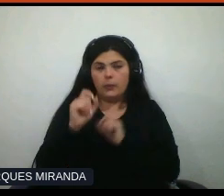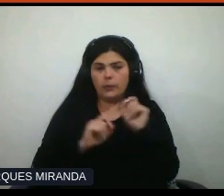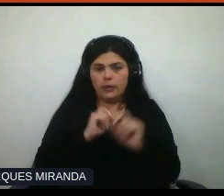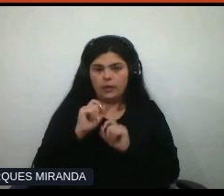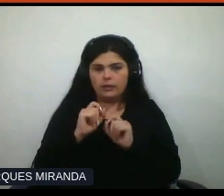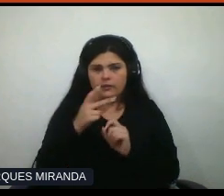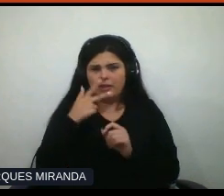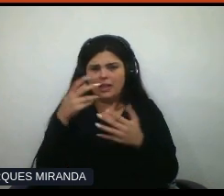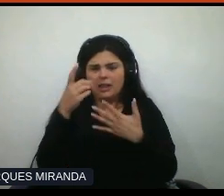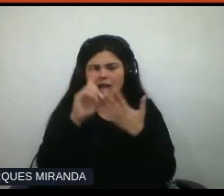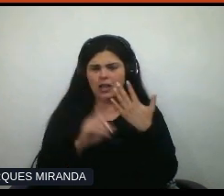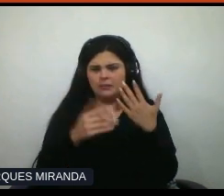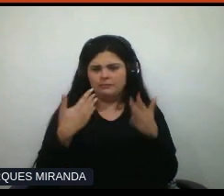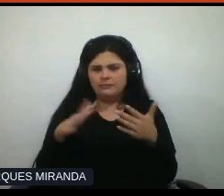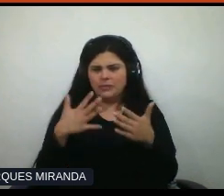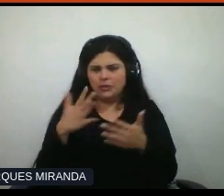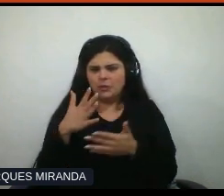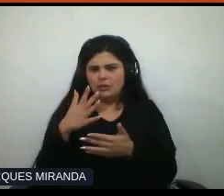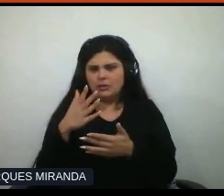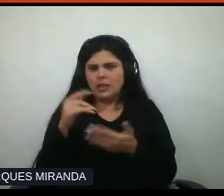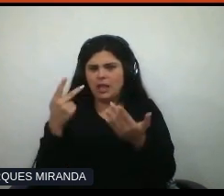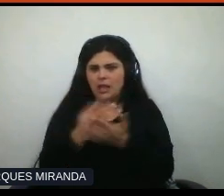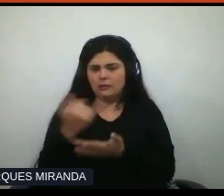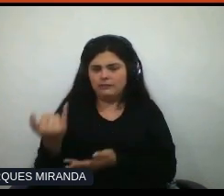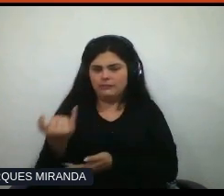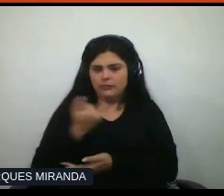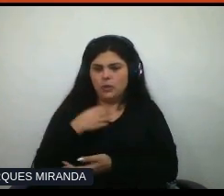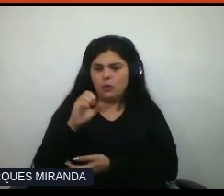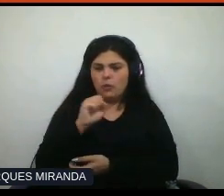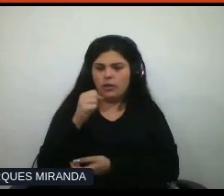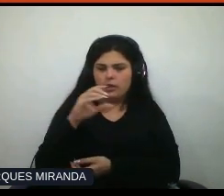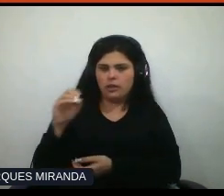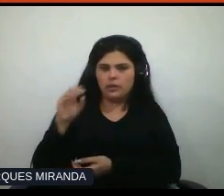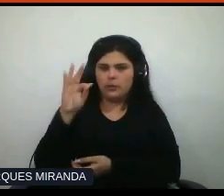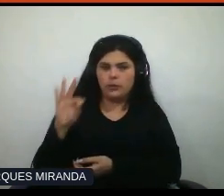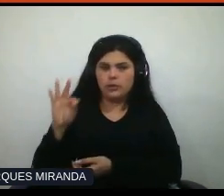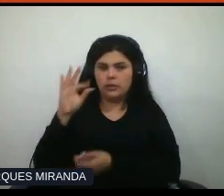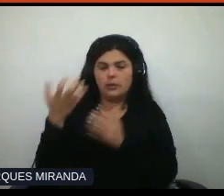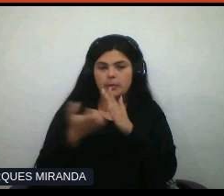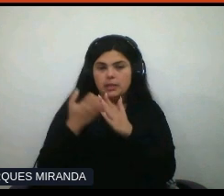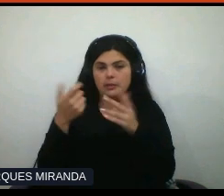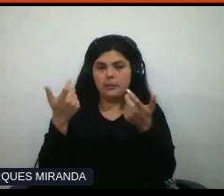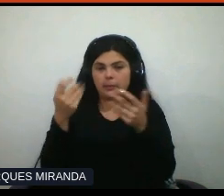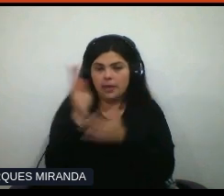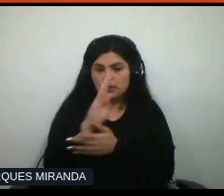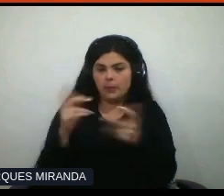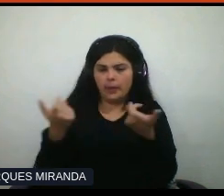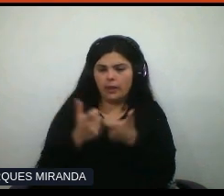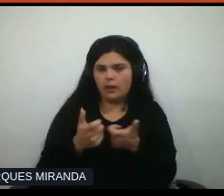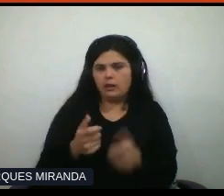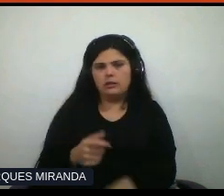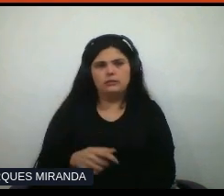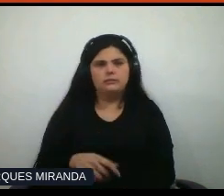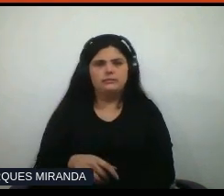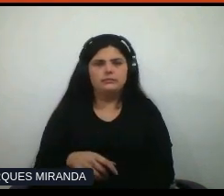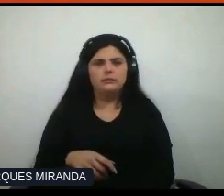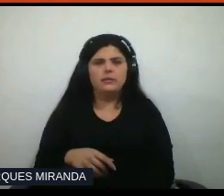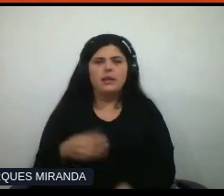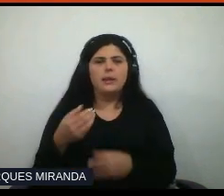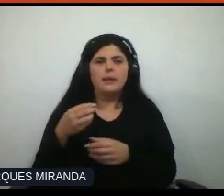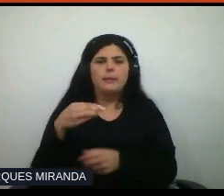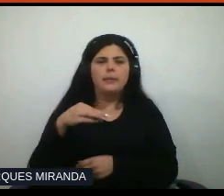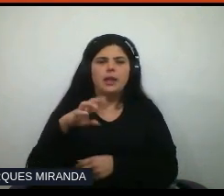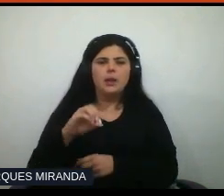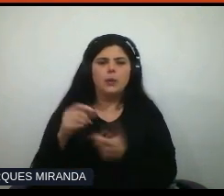um dado, tá? Se eu estiver errado, alguém pode me corrigir. Mais de 80% das empresas no Brasil são pequenas, micro e pequenas empresas.